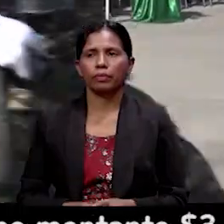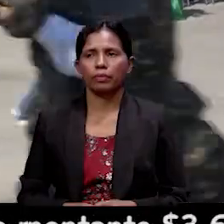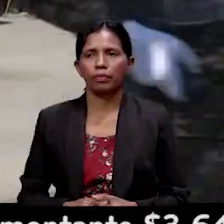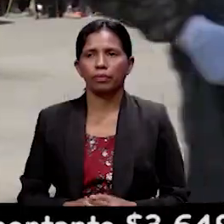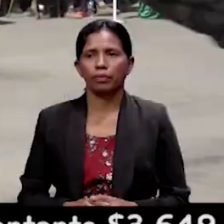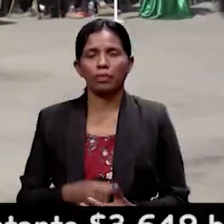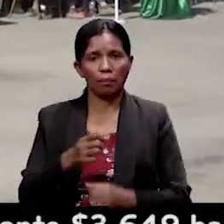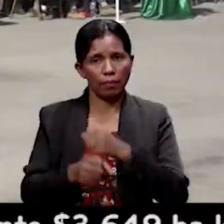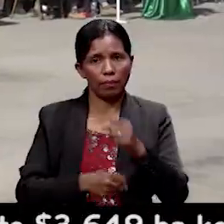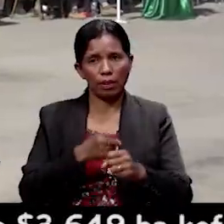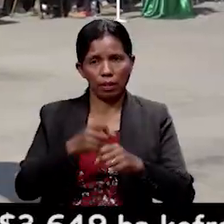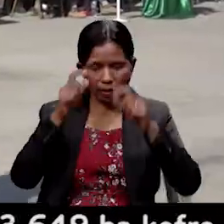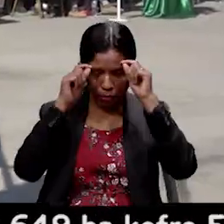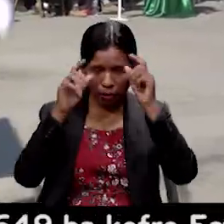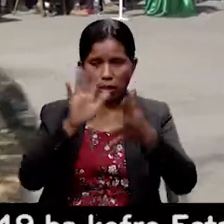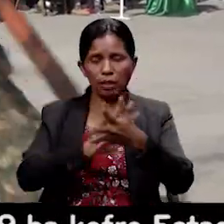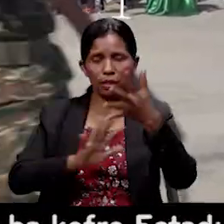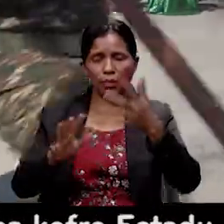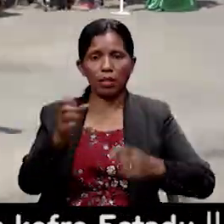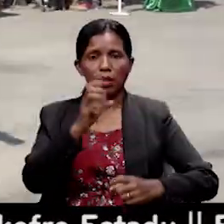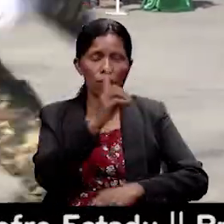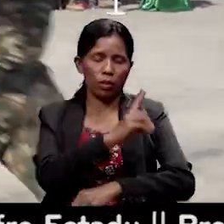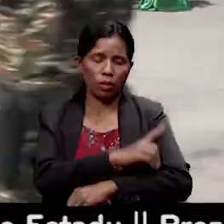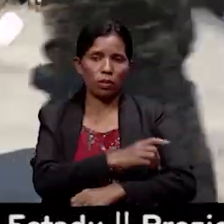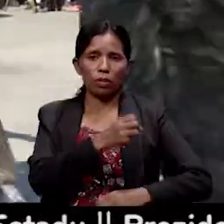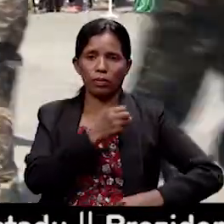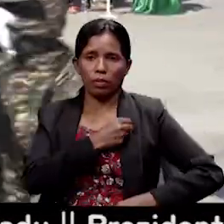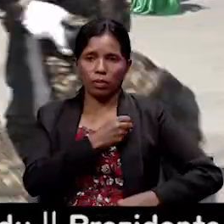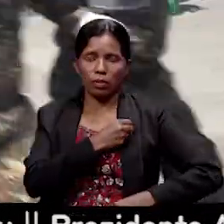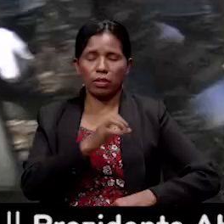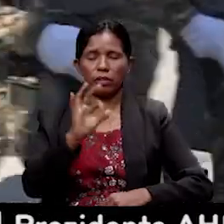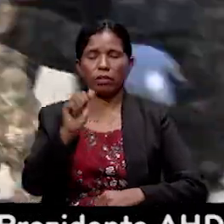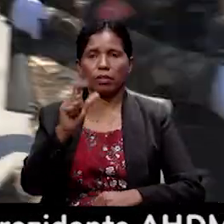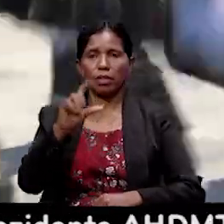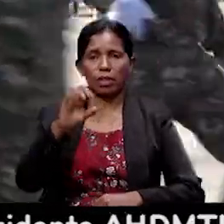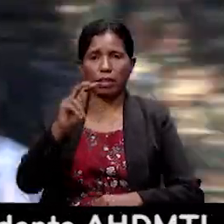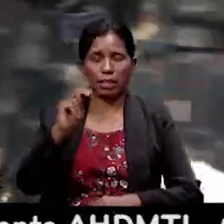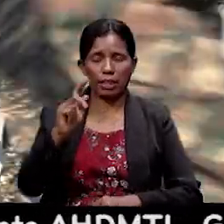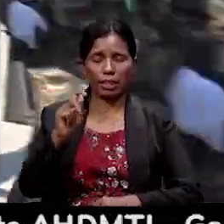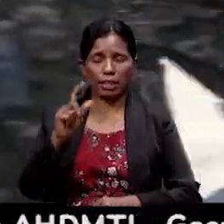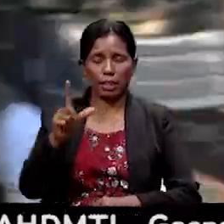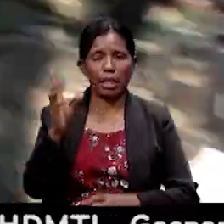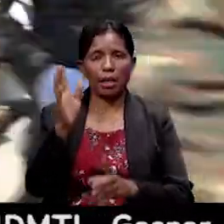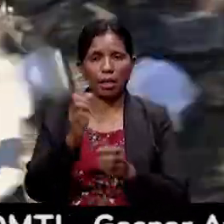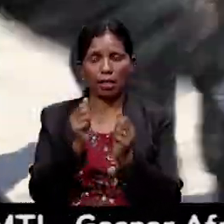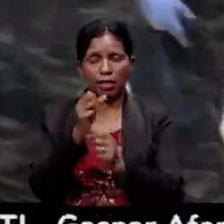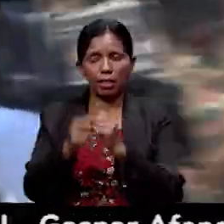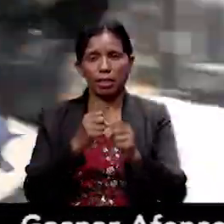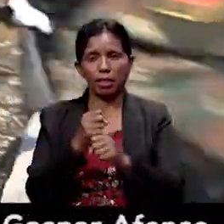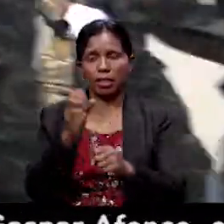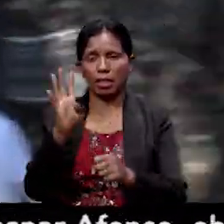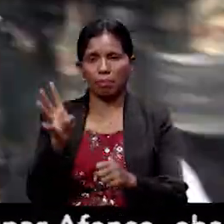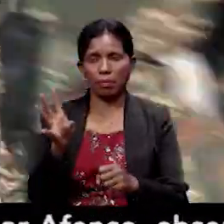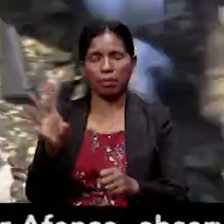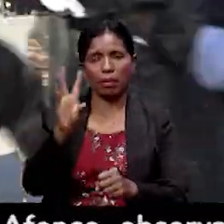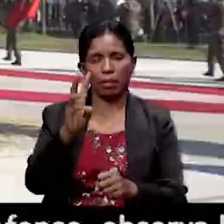I hatinang ne Timor Leste se celebra lorong Forza Armadas Libertação Nacional Valentil badala hatul resinen. Tuir plano inisiu estadunian